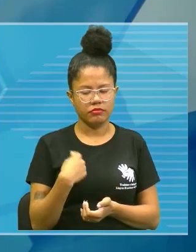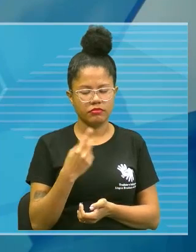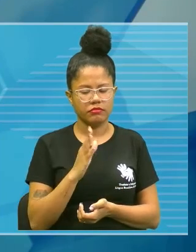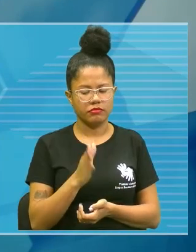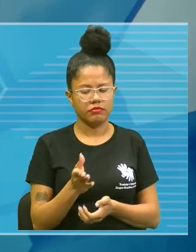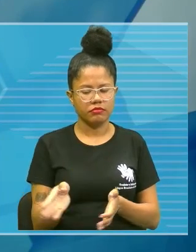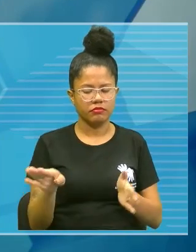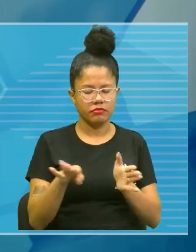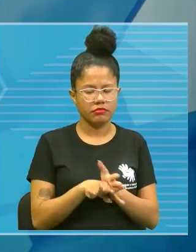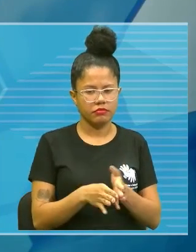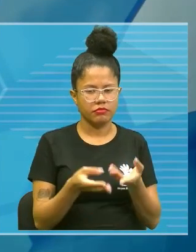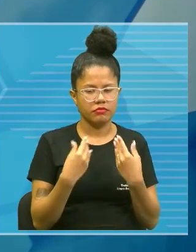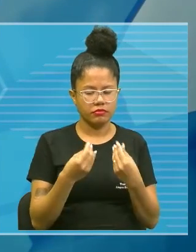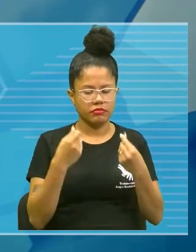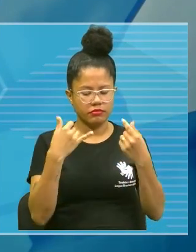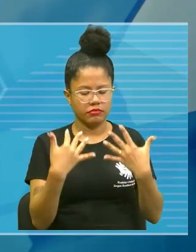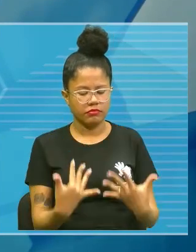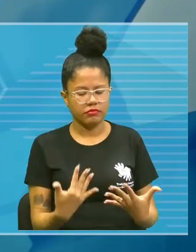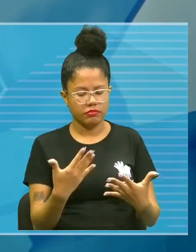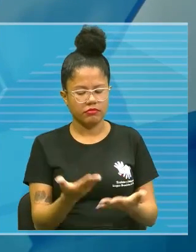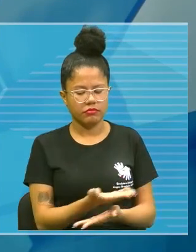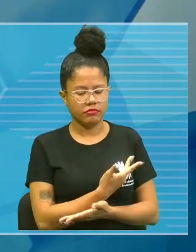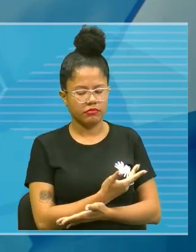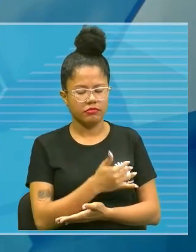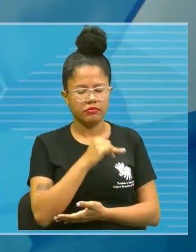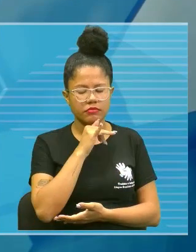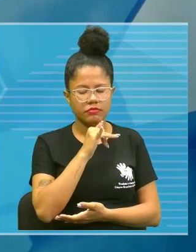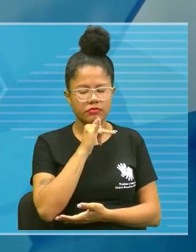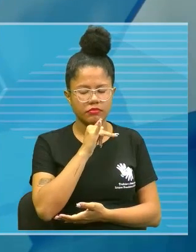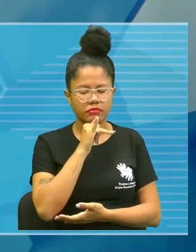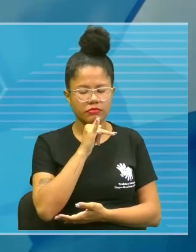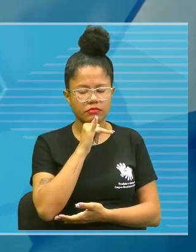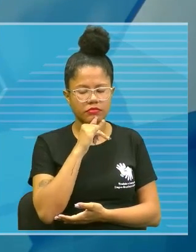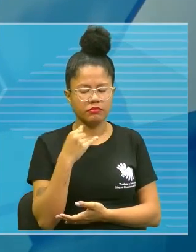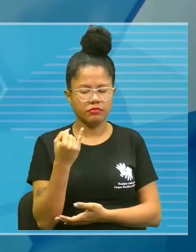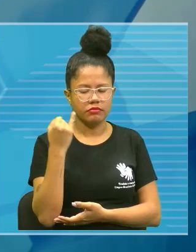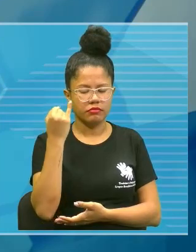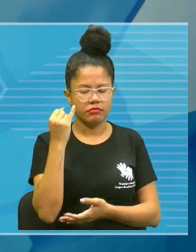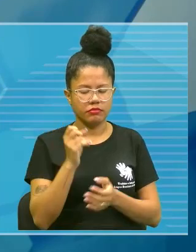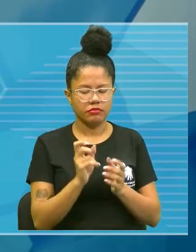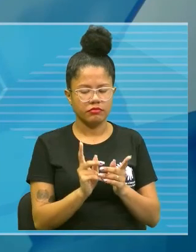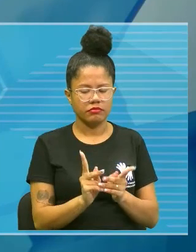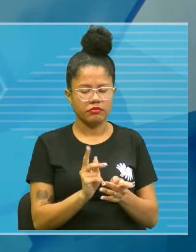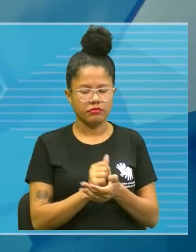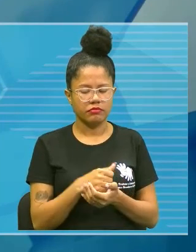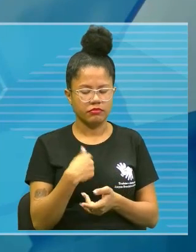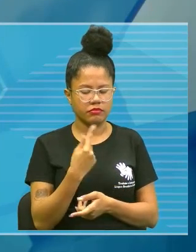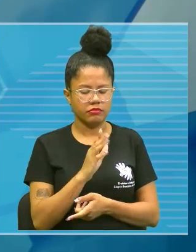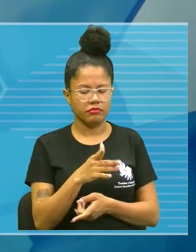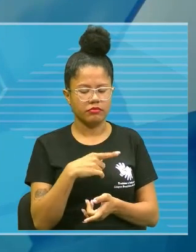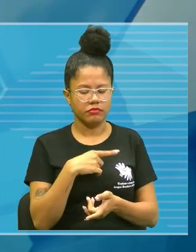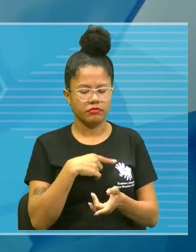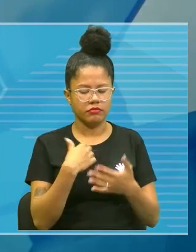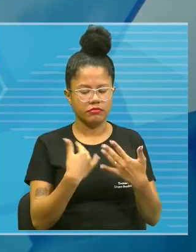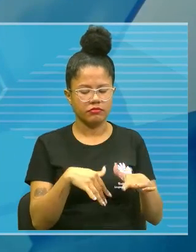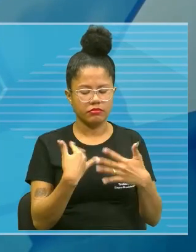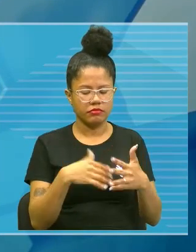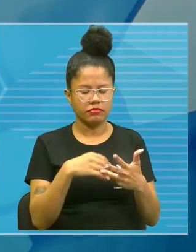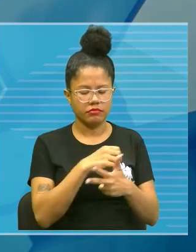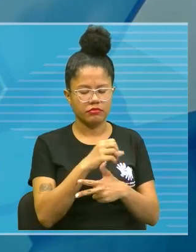gente volta para falar mais sobre geladeira, ter mais um detalhezinho importantíssimo sobre geladeira, que foi o detalhe que já foi cobrado em vestibulares do